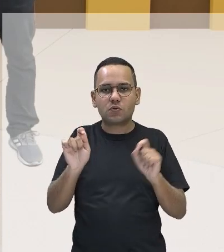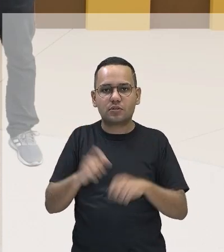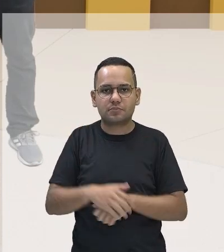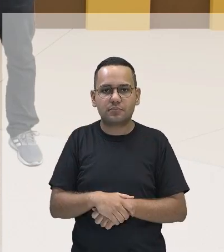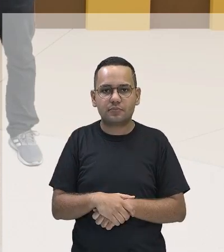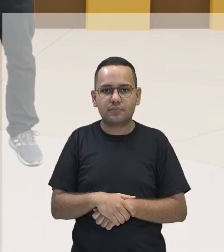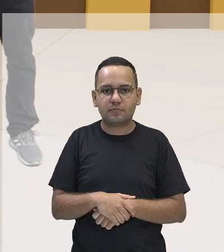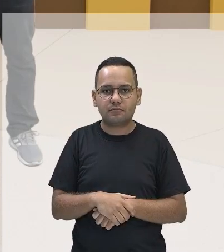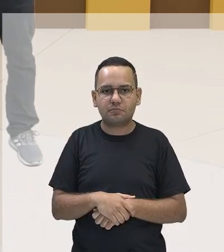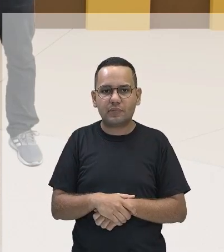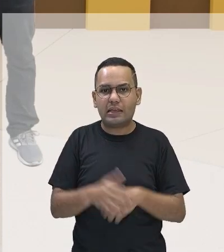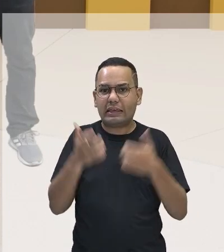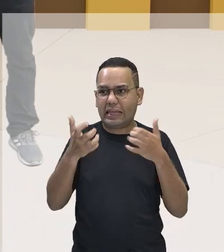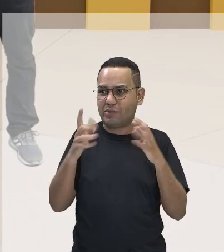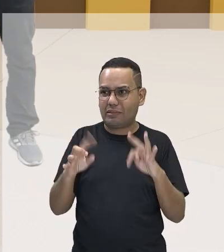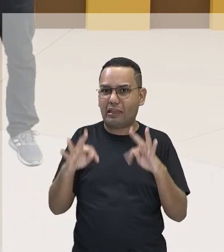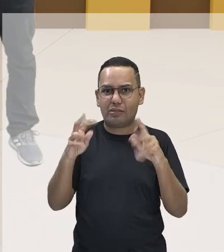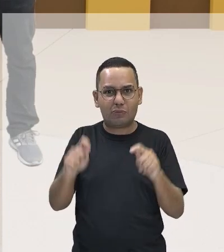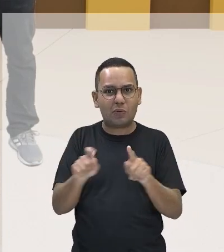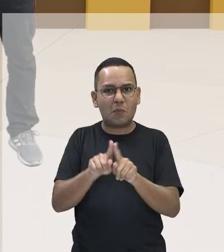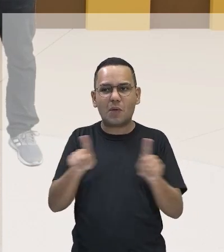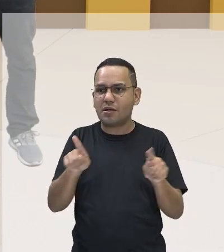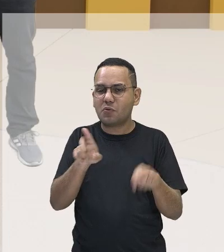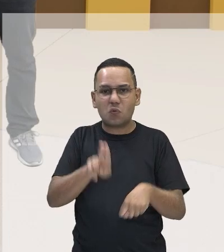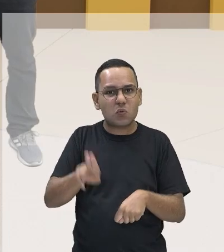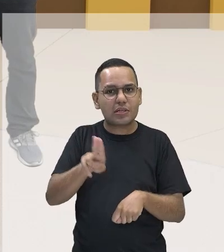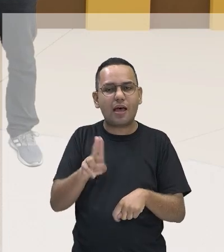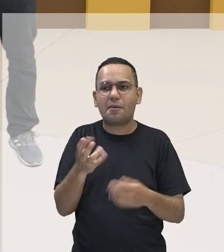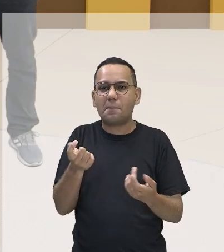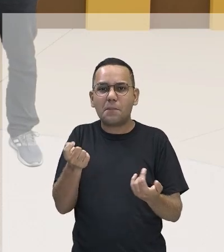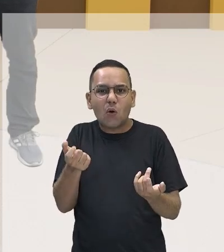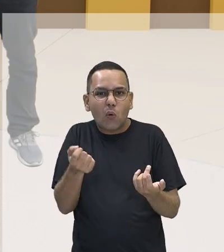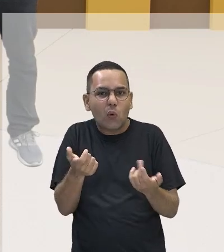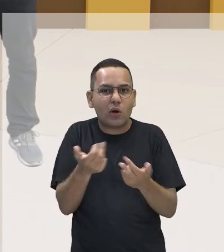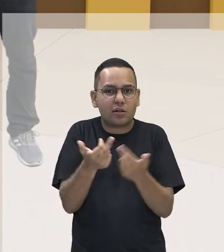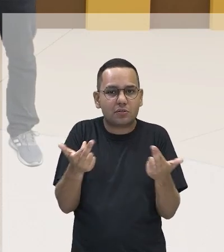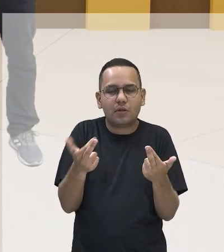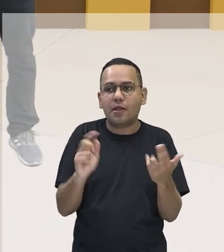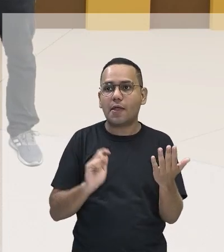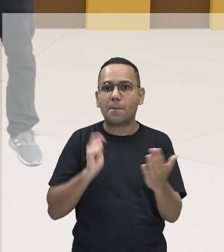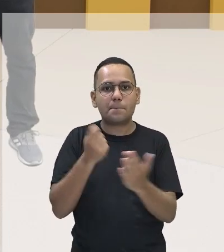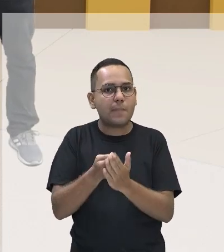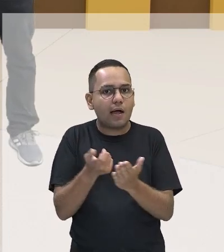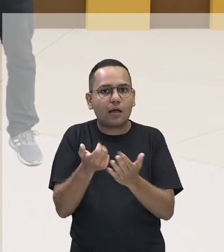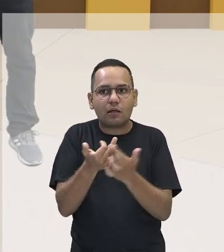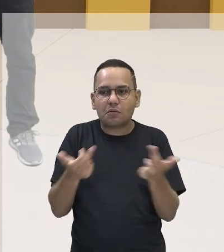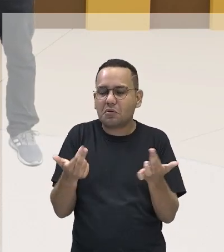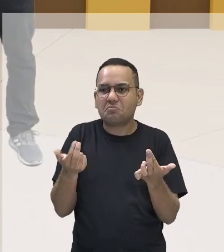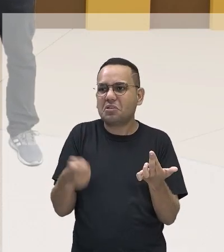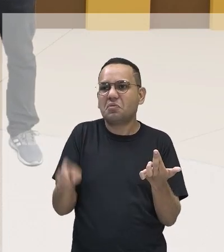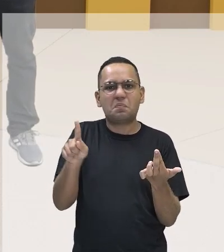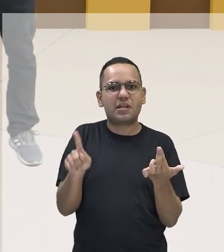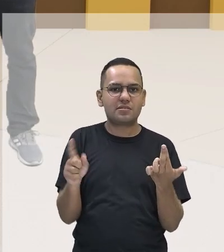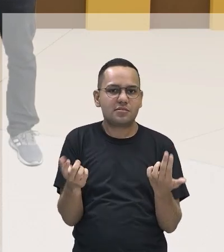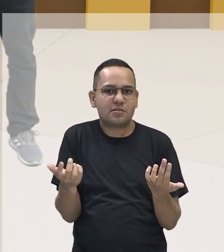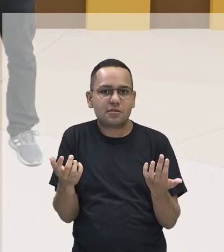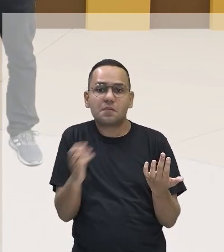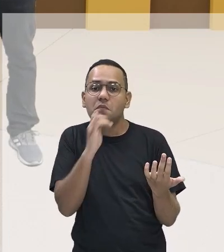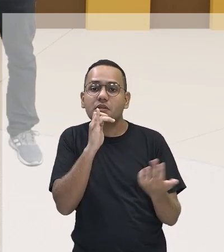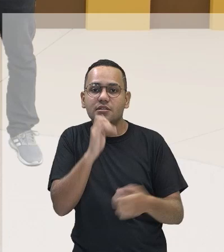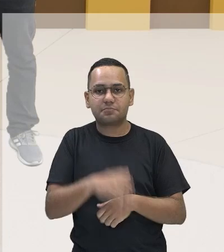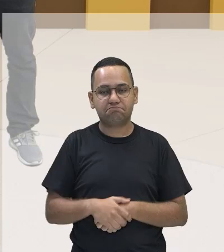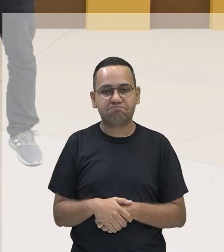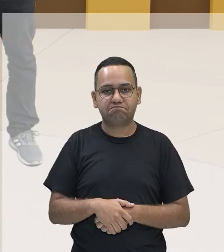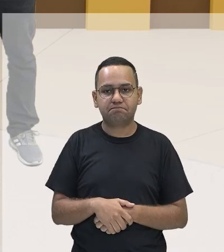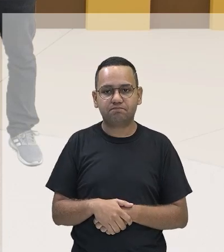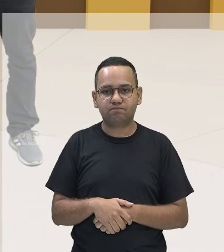ter tudo e a gente não usufrui e acaba pagando, né, algo ali desnecessário, vamos dizer assim. Às vezes a gente quer ter